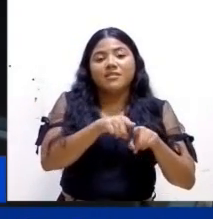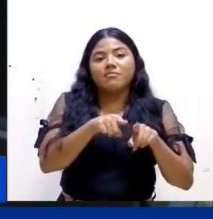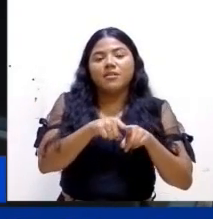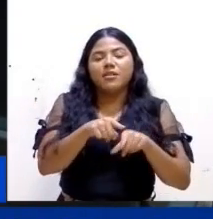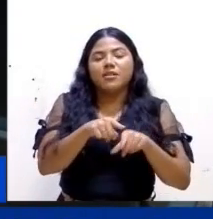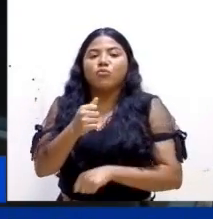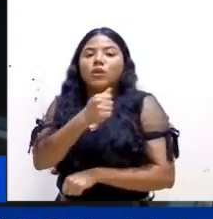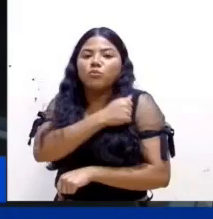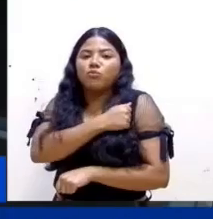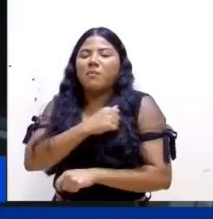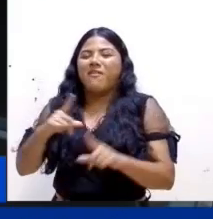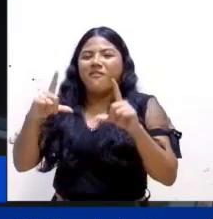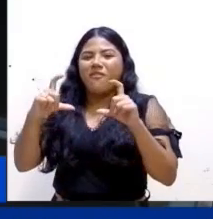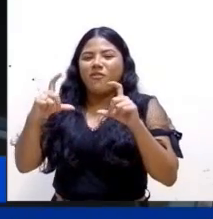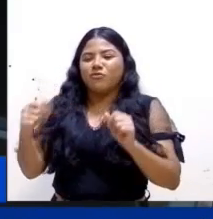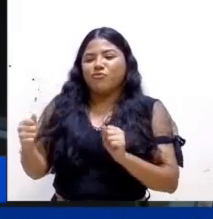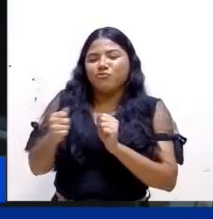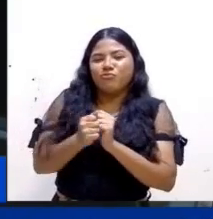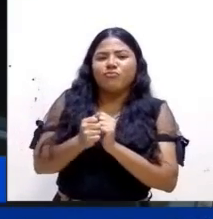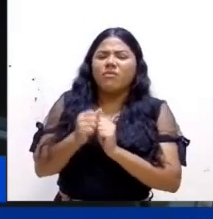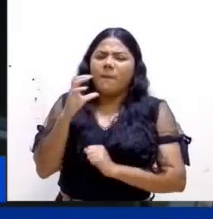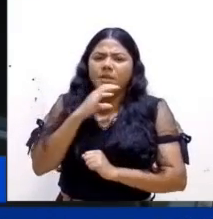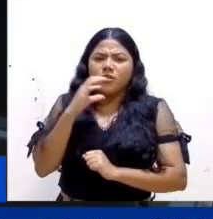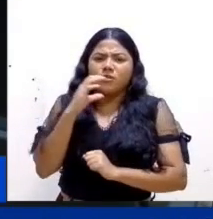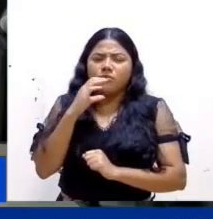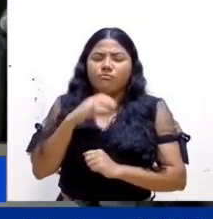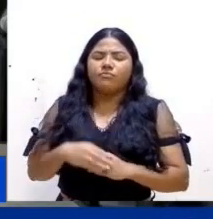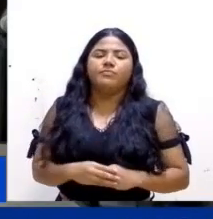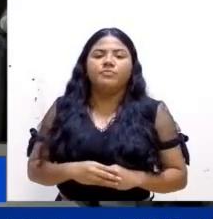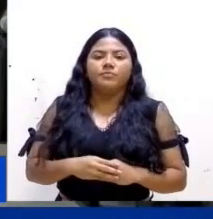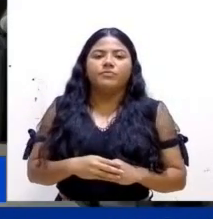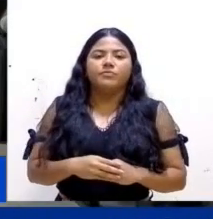todo mundo junto, pode ser? É